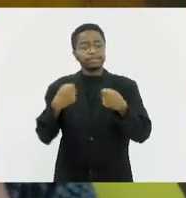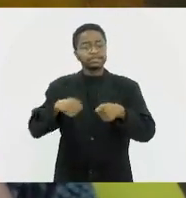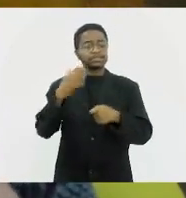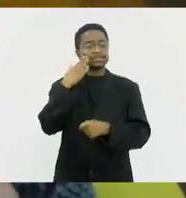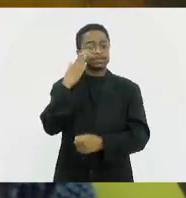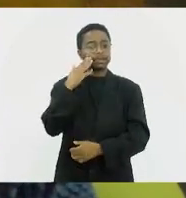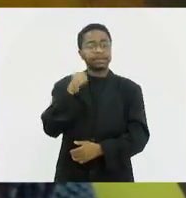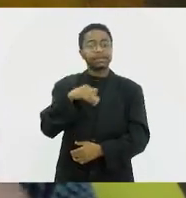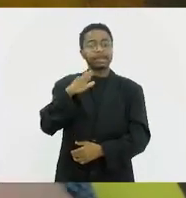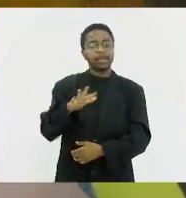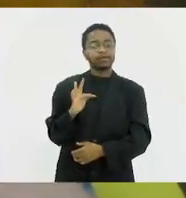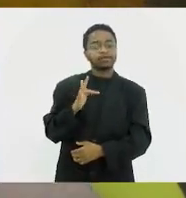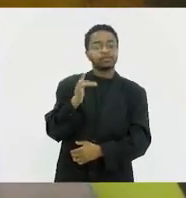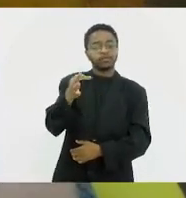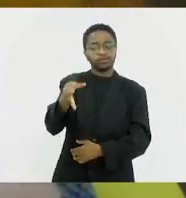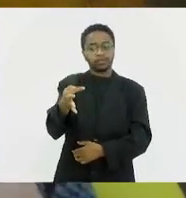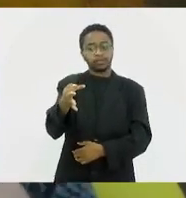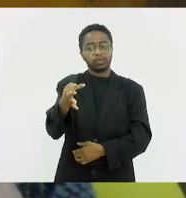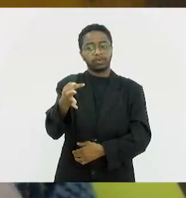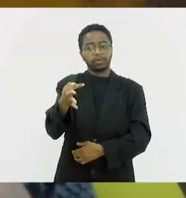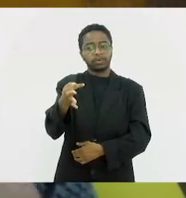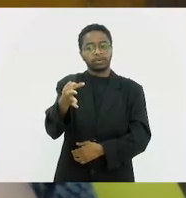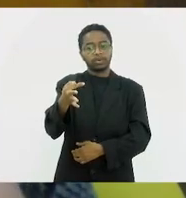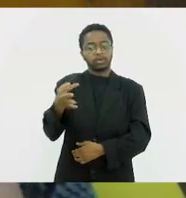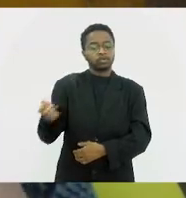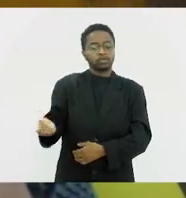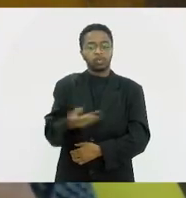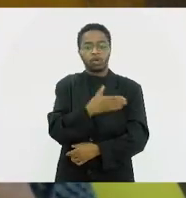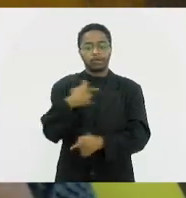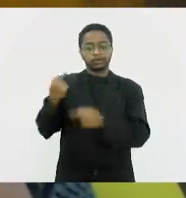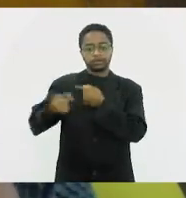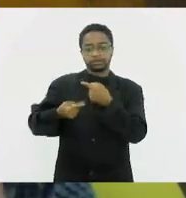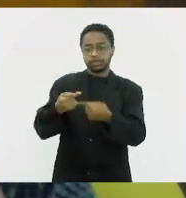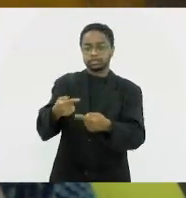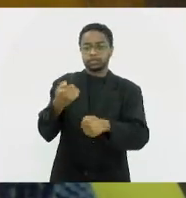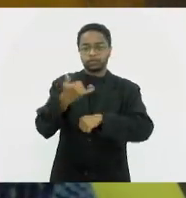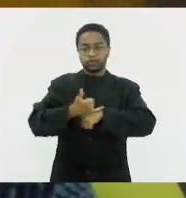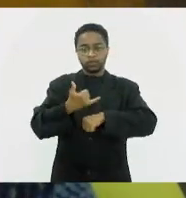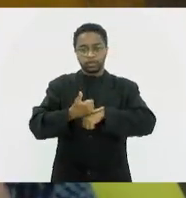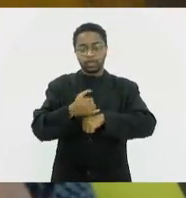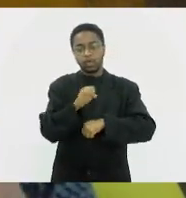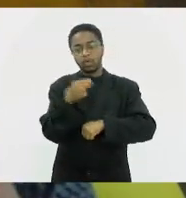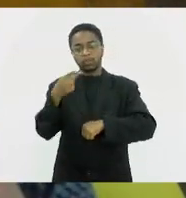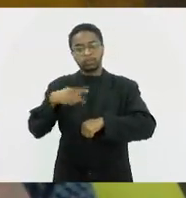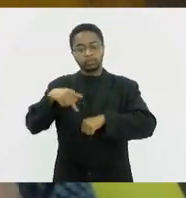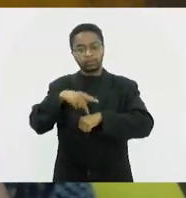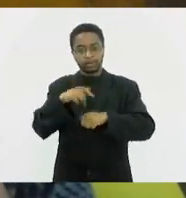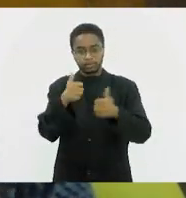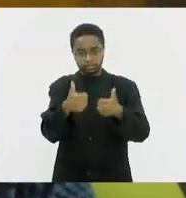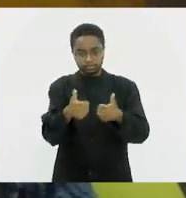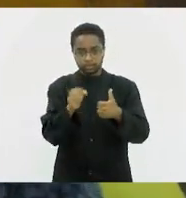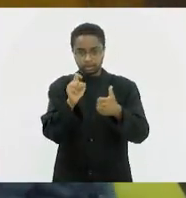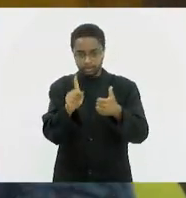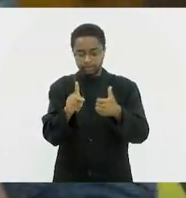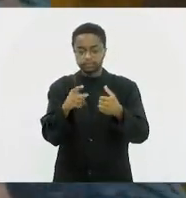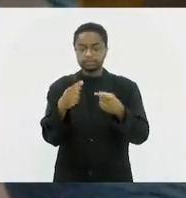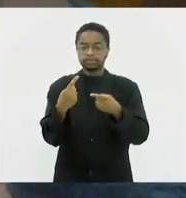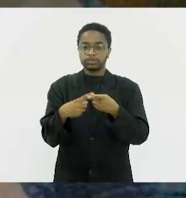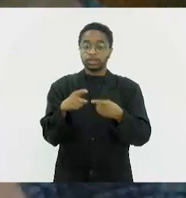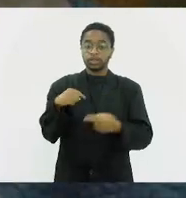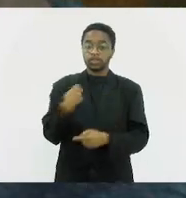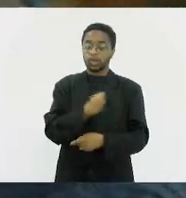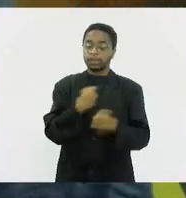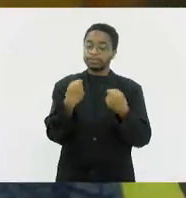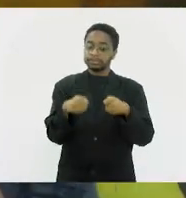serão os novos, as novas gerações de Volta Redonda ou do país, tá? E nós temos que